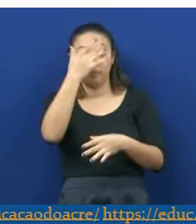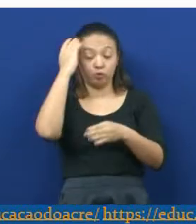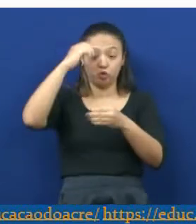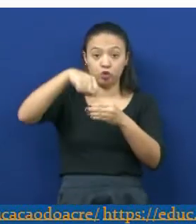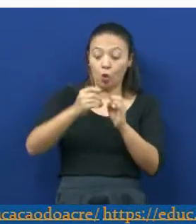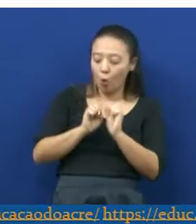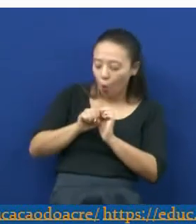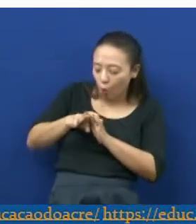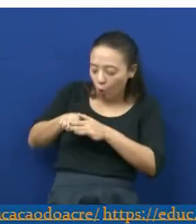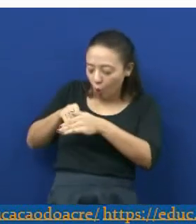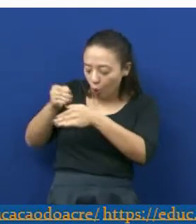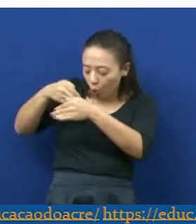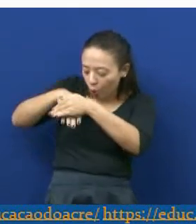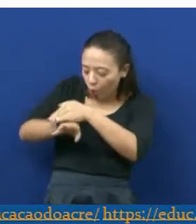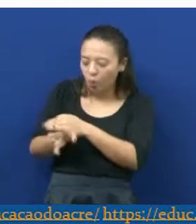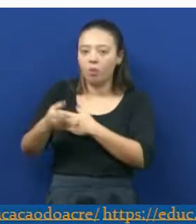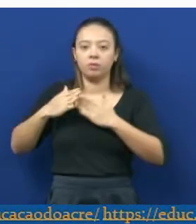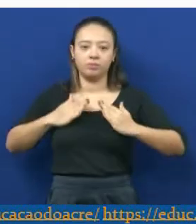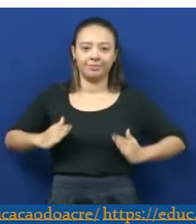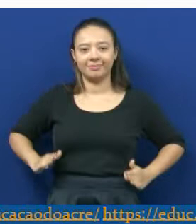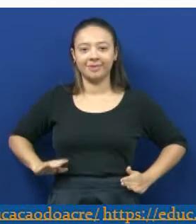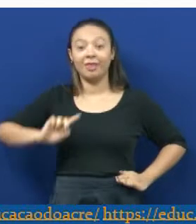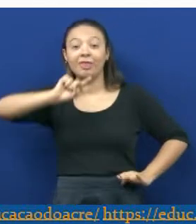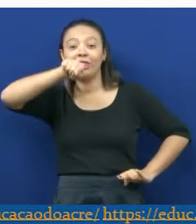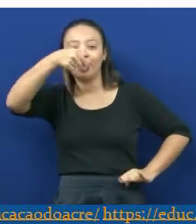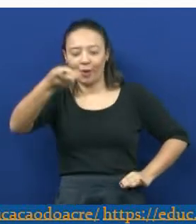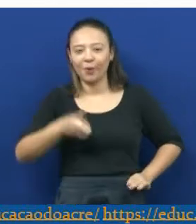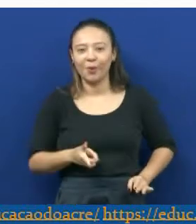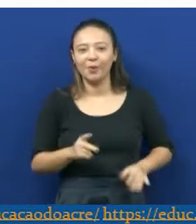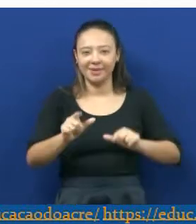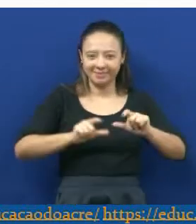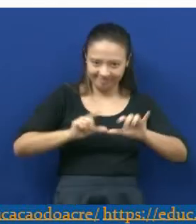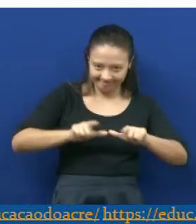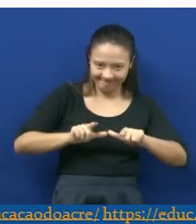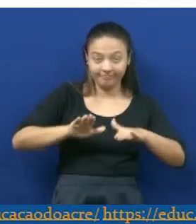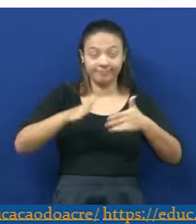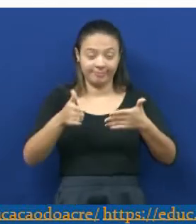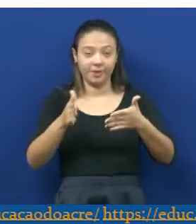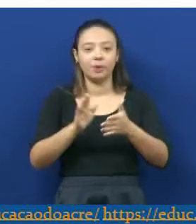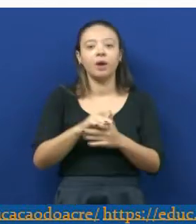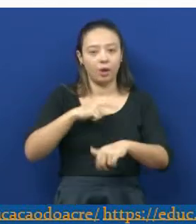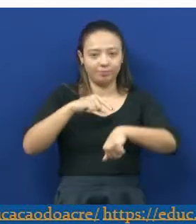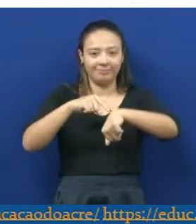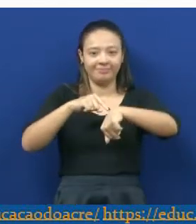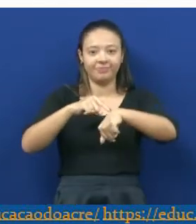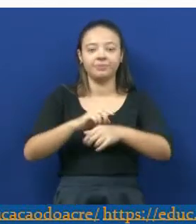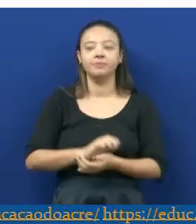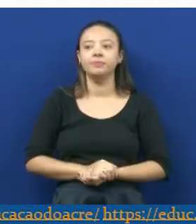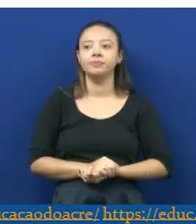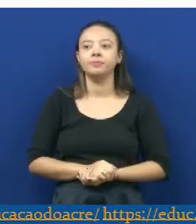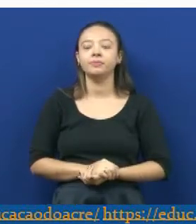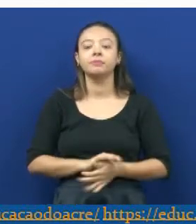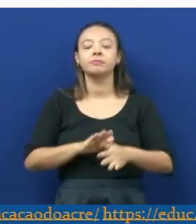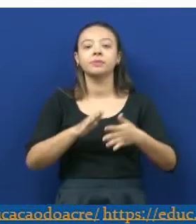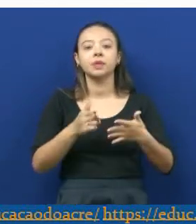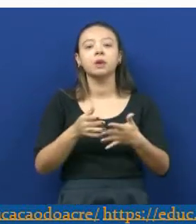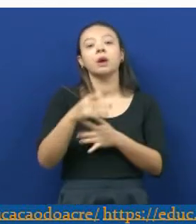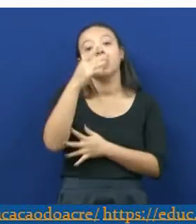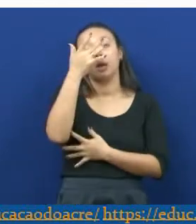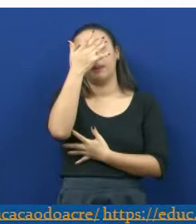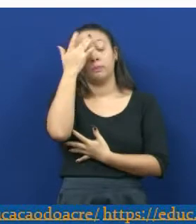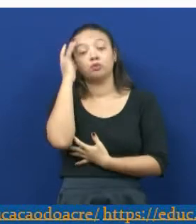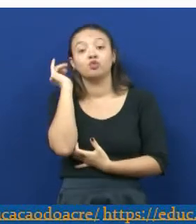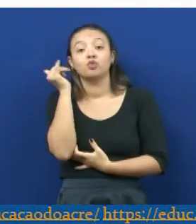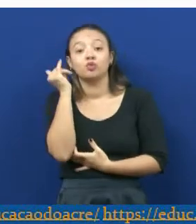nós temos um tempo cronológico. E aí o narrador, ele entra na história contando que disse essa história a